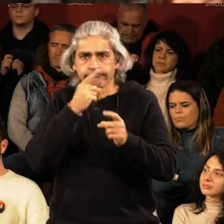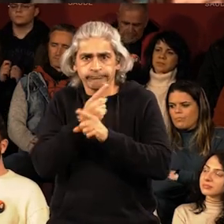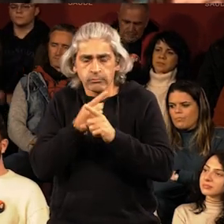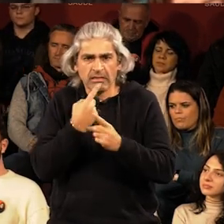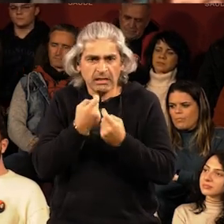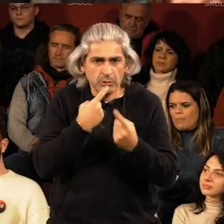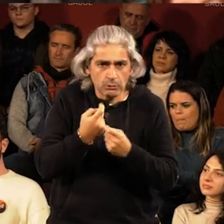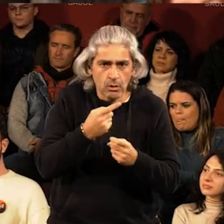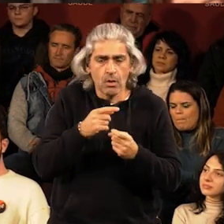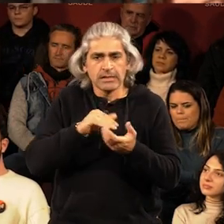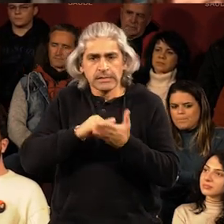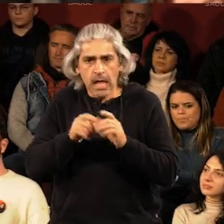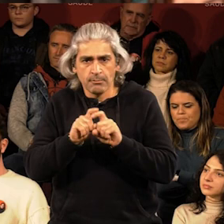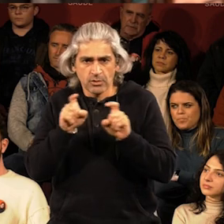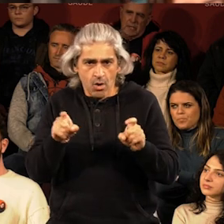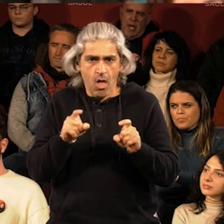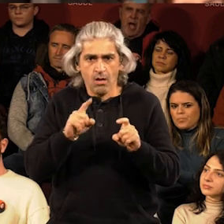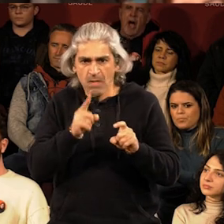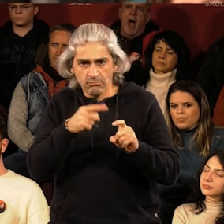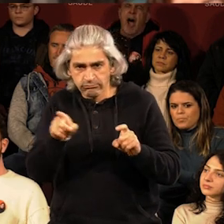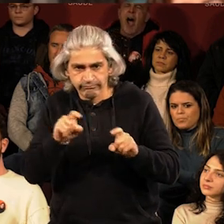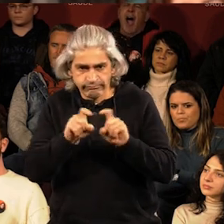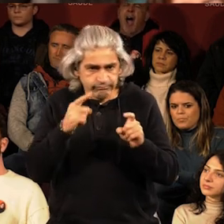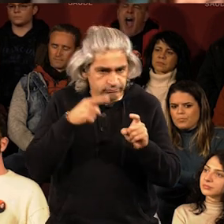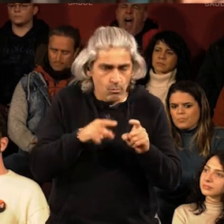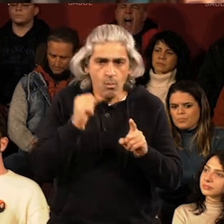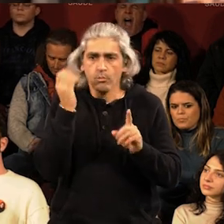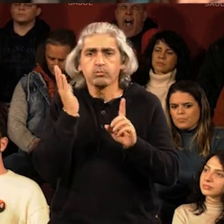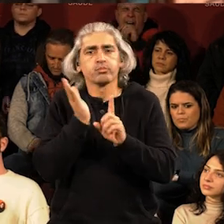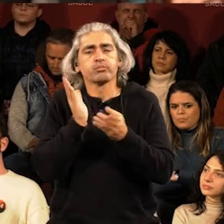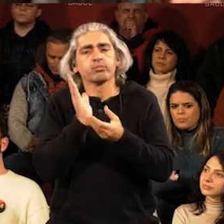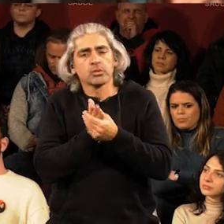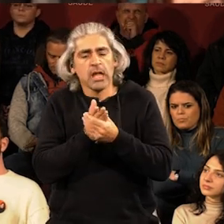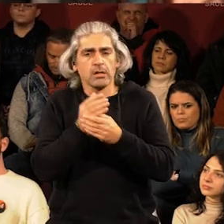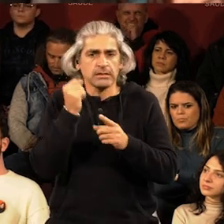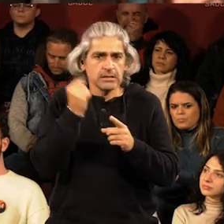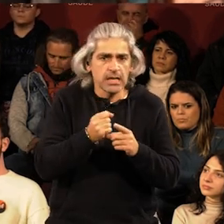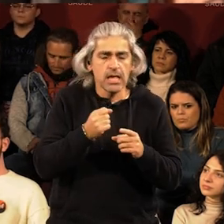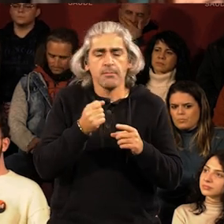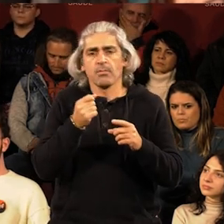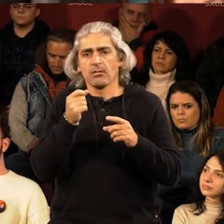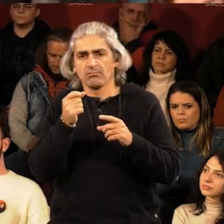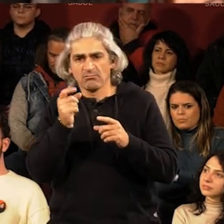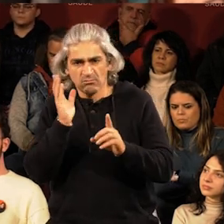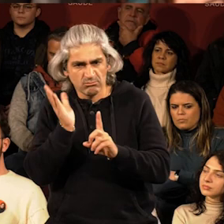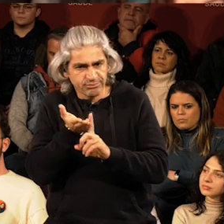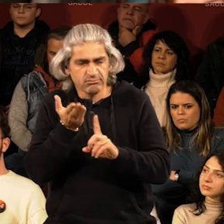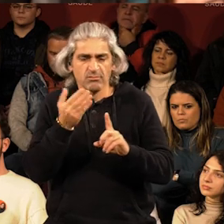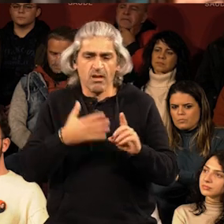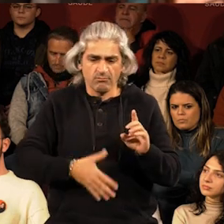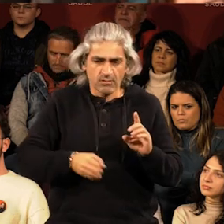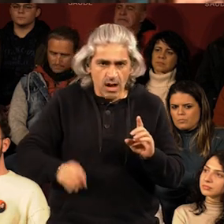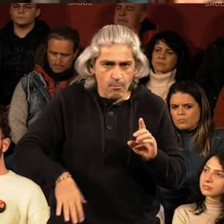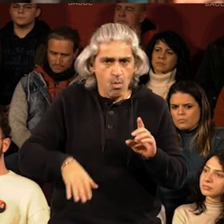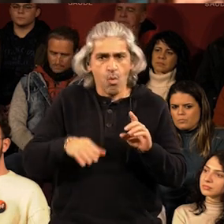interrogatórios e exames ginecológicos forçados dos processos criminais de condenações de abortos clandestinos em vão de escada de